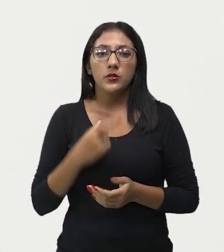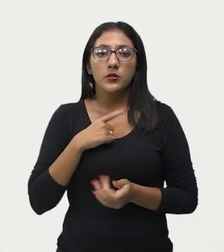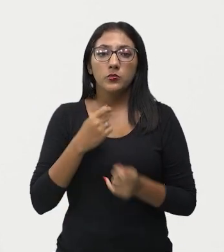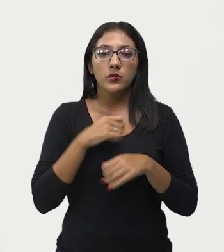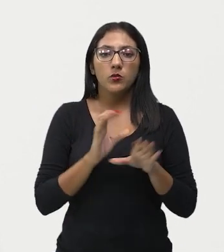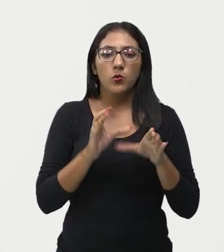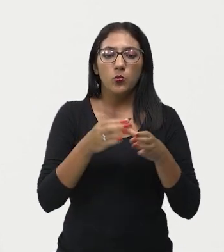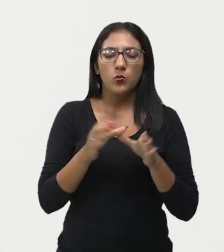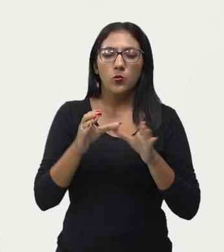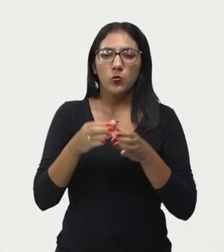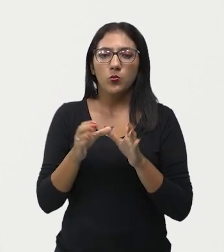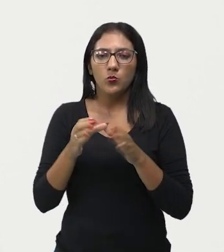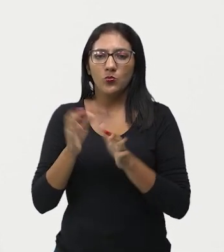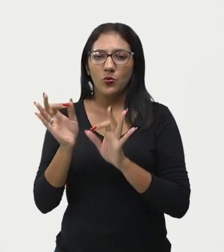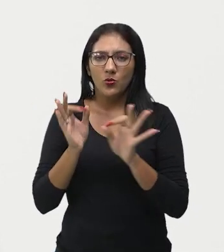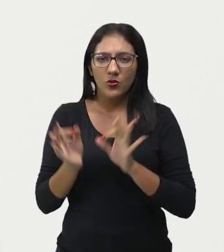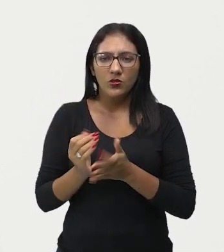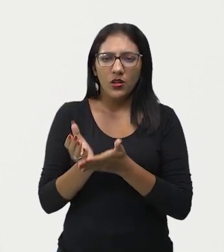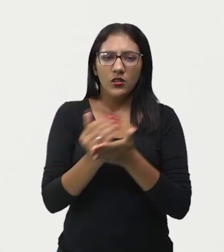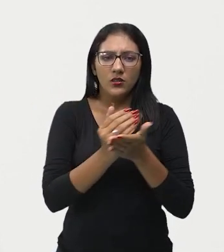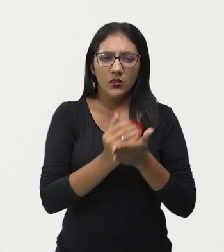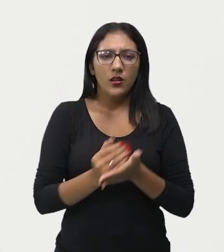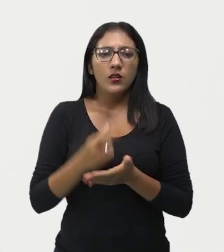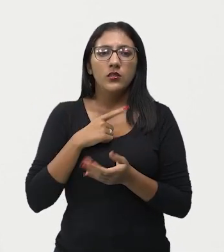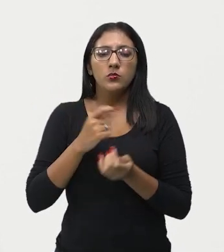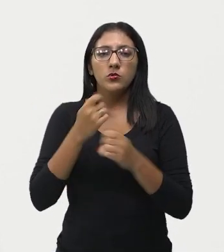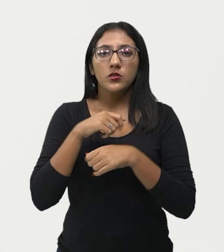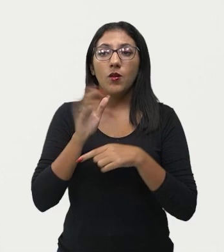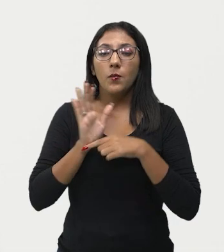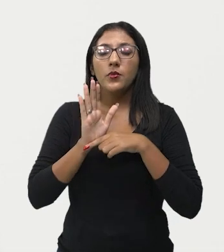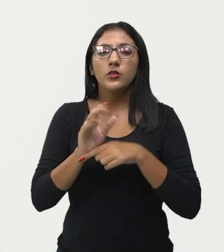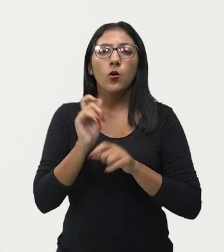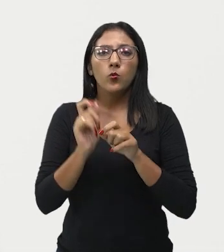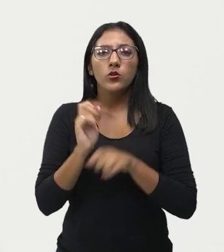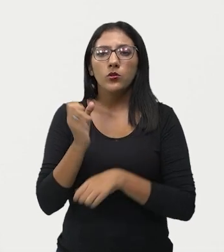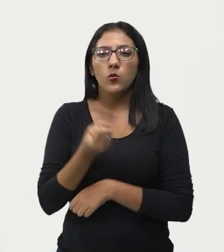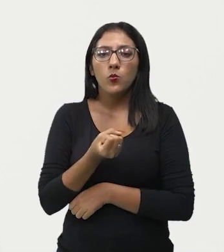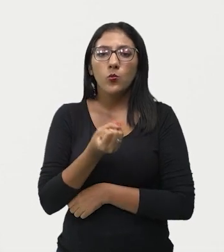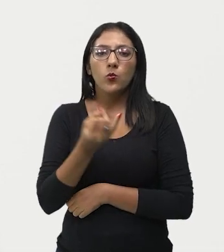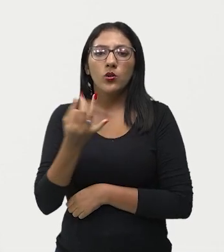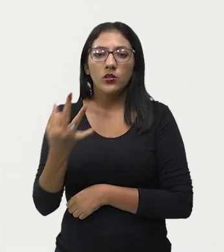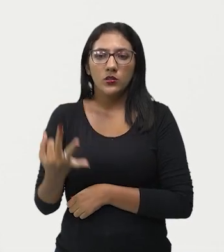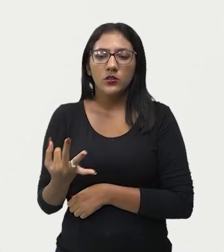agrupar dados de modo a fornecer a quantidade, que pode ser